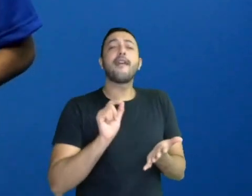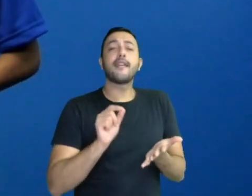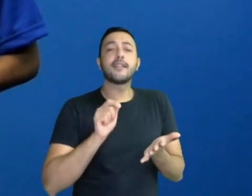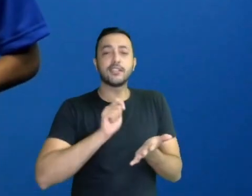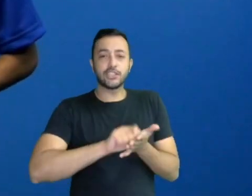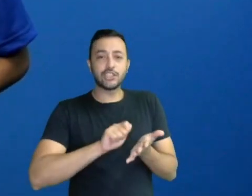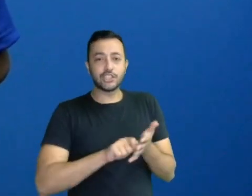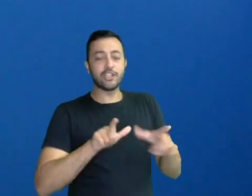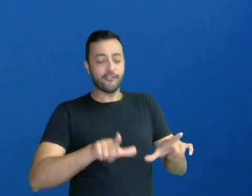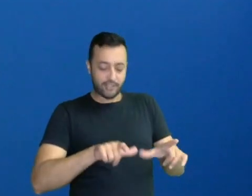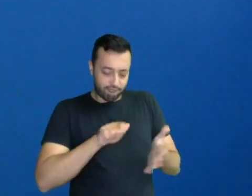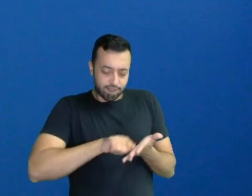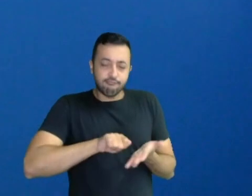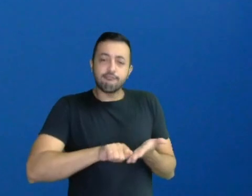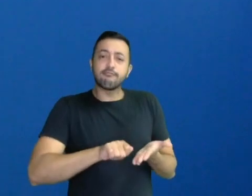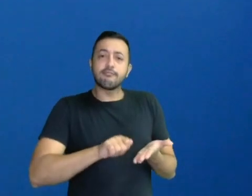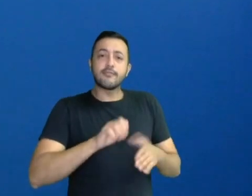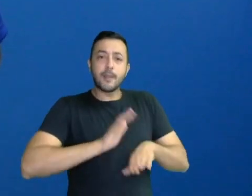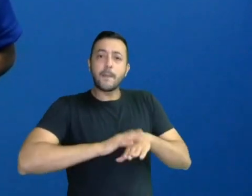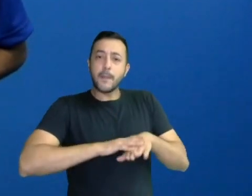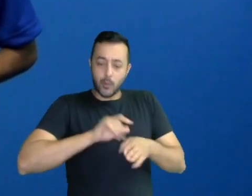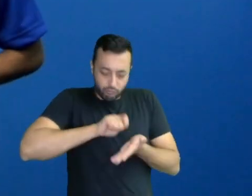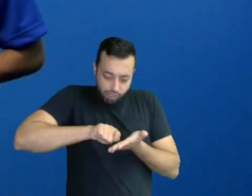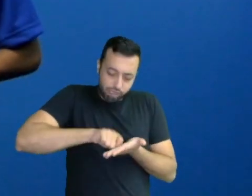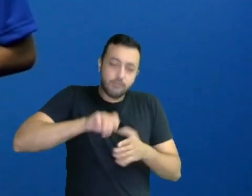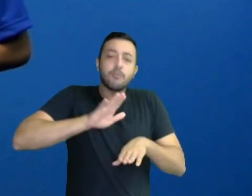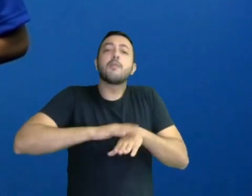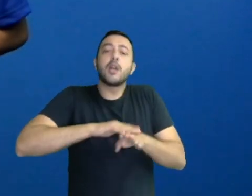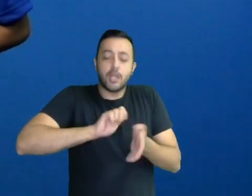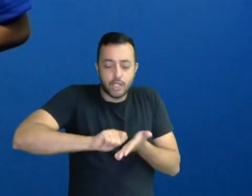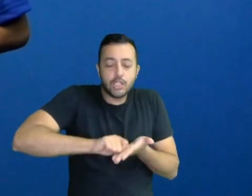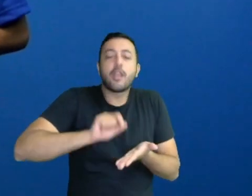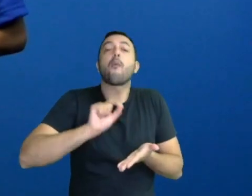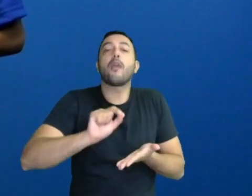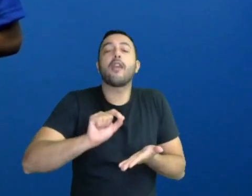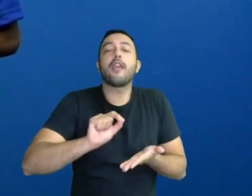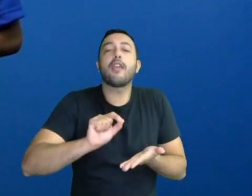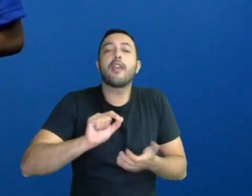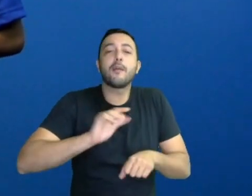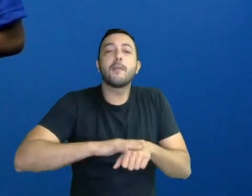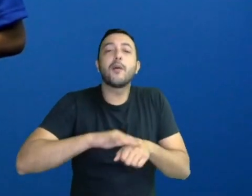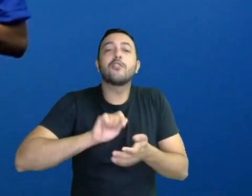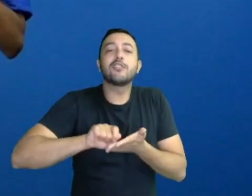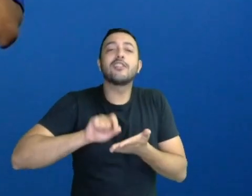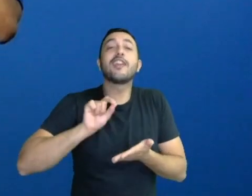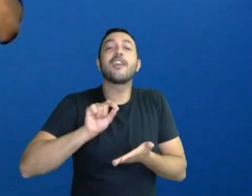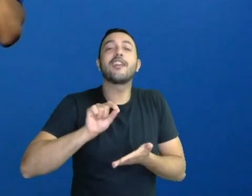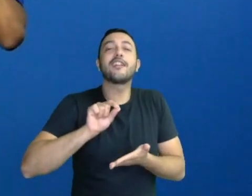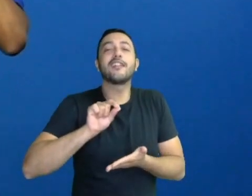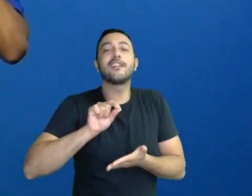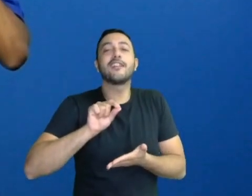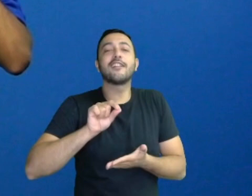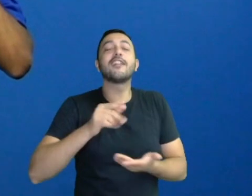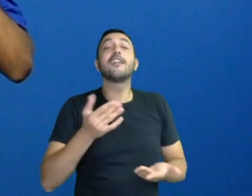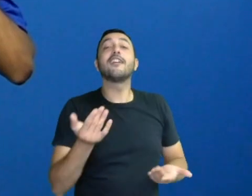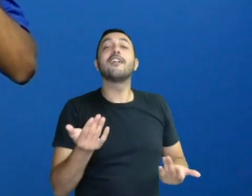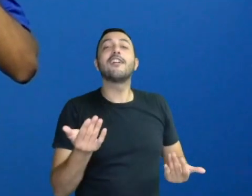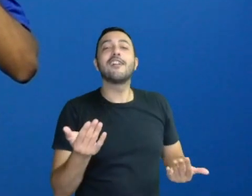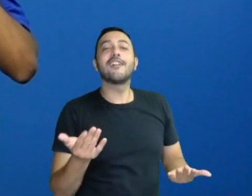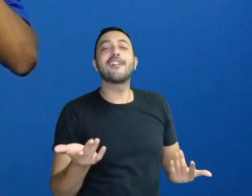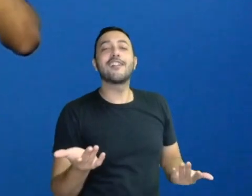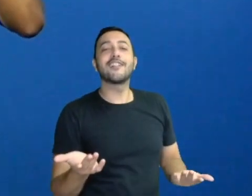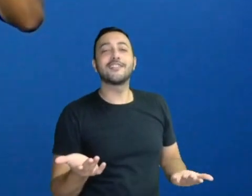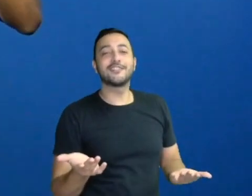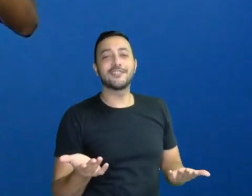este bilhete que foi mandar a vovó Carol quem foi que escreveu esse bilhete me digam